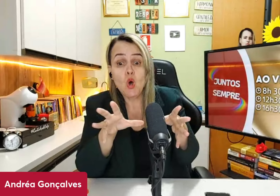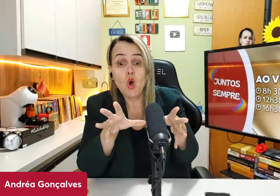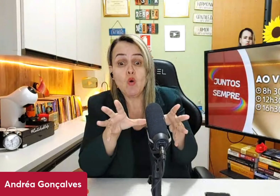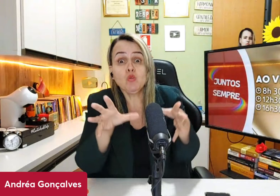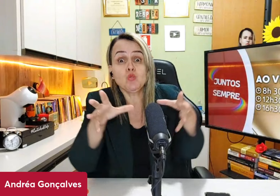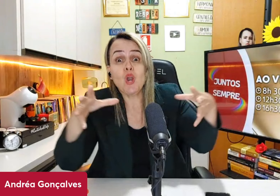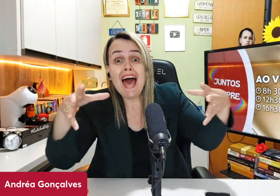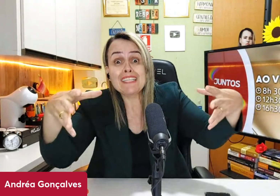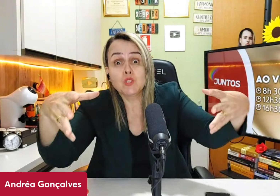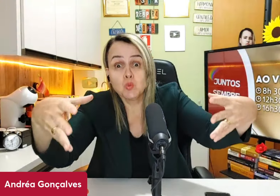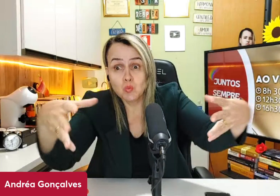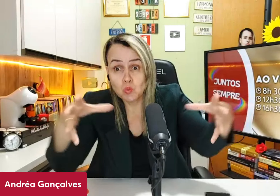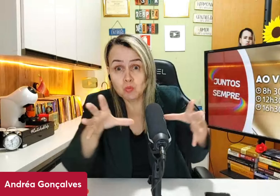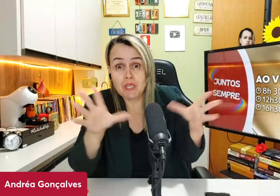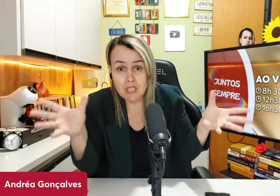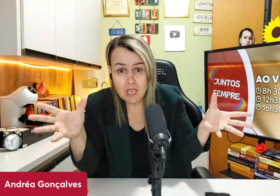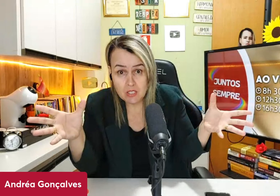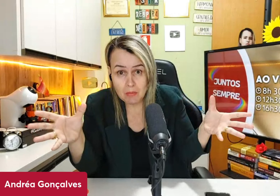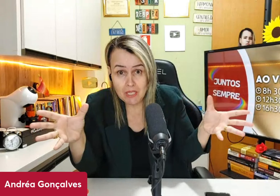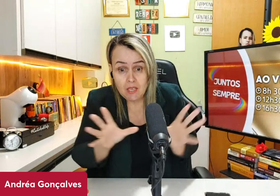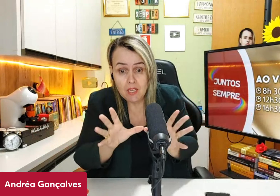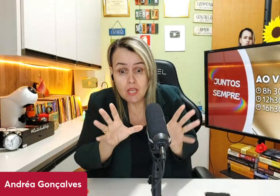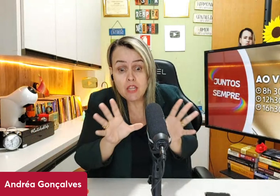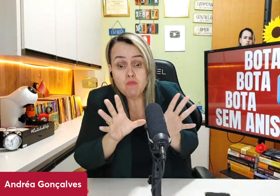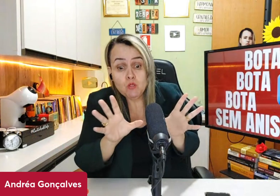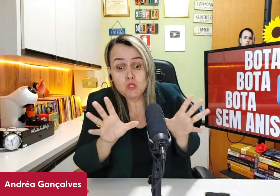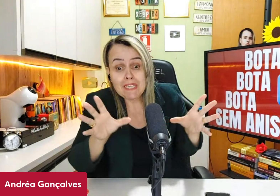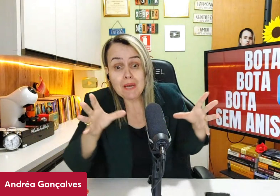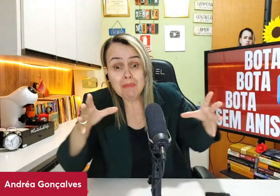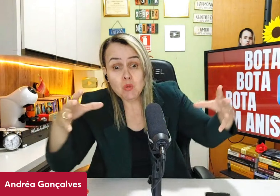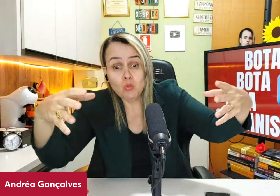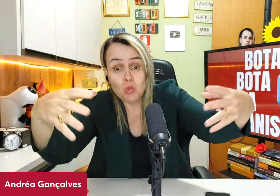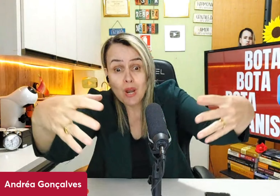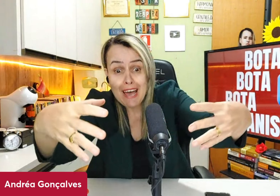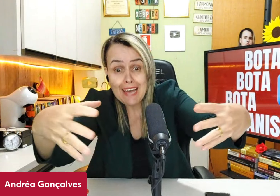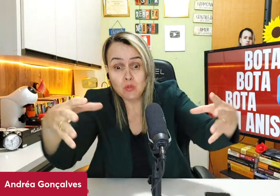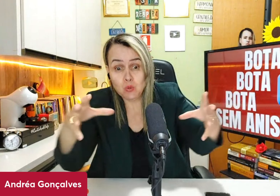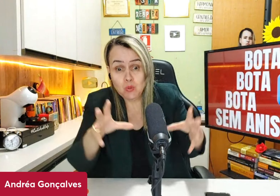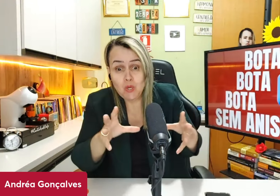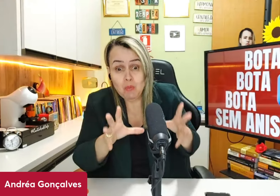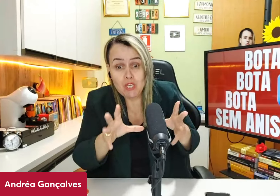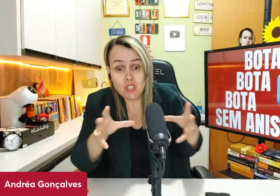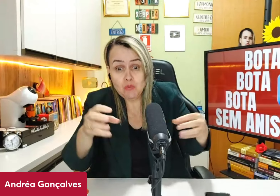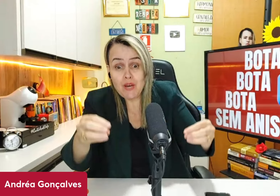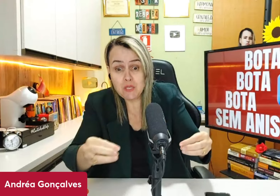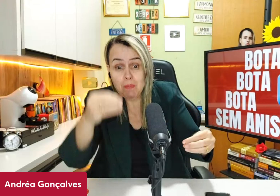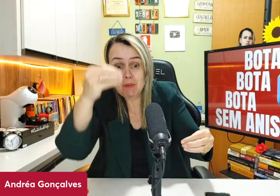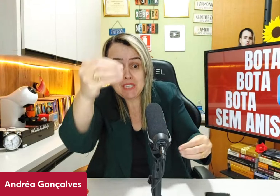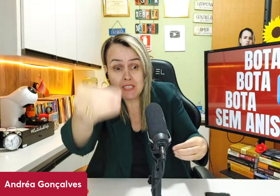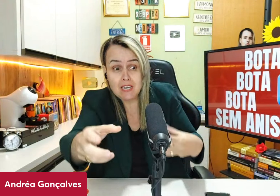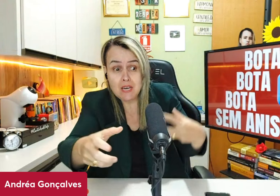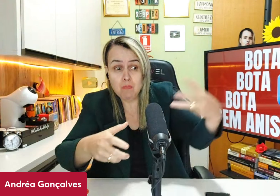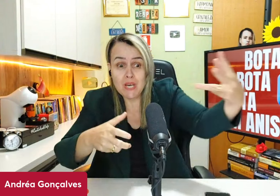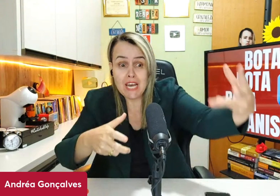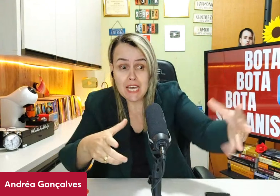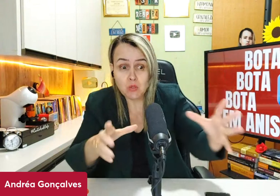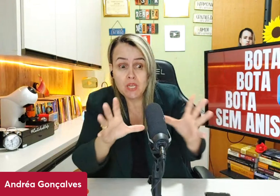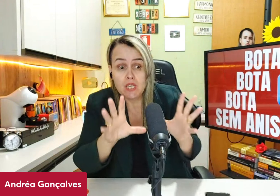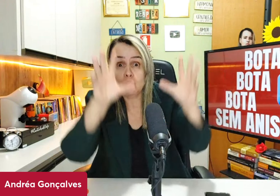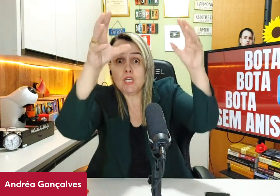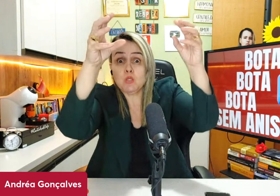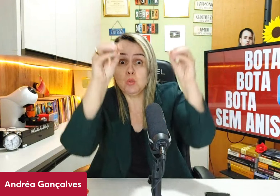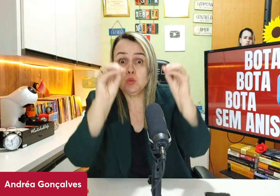desmatamento controlado porque tem isso também né não foi um desmatamento controlado o que a gente faz paraa plantação pro